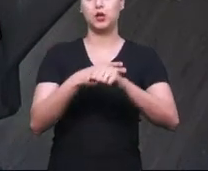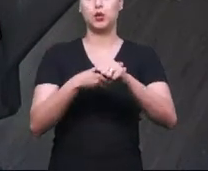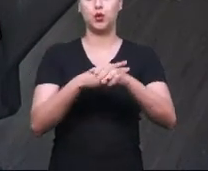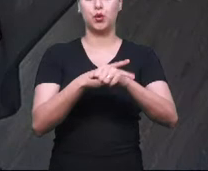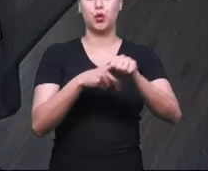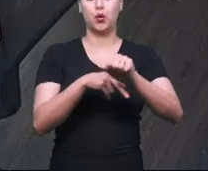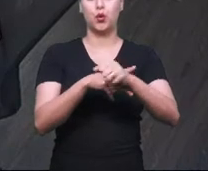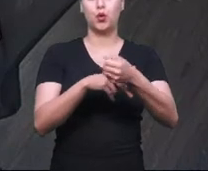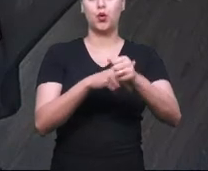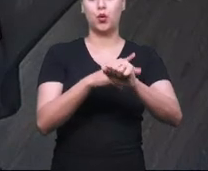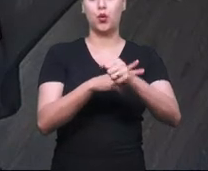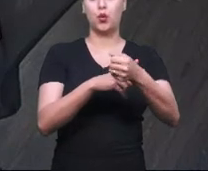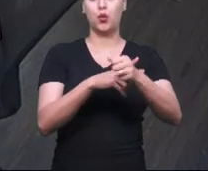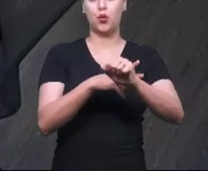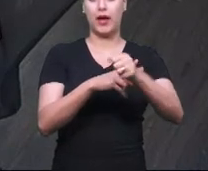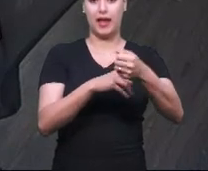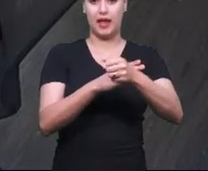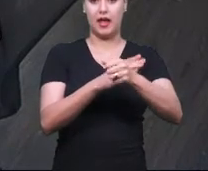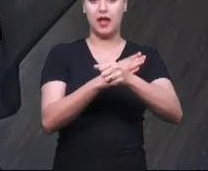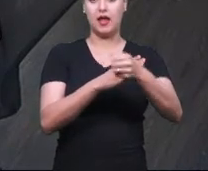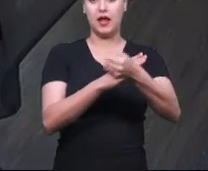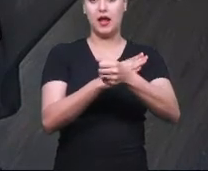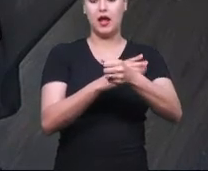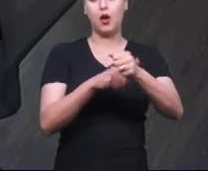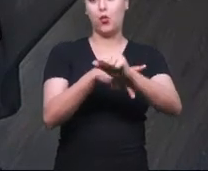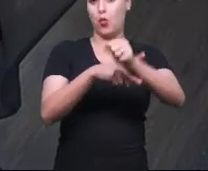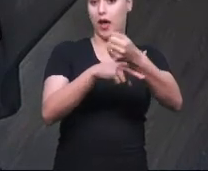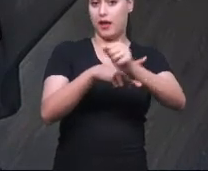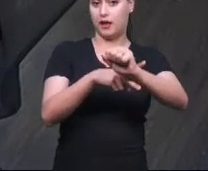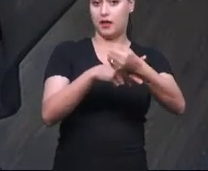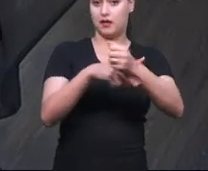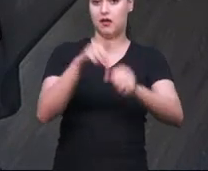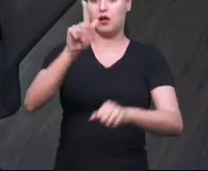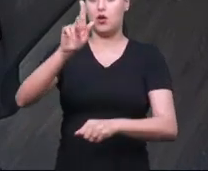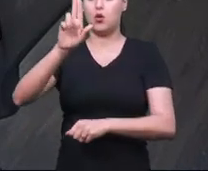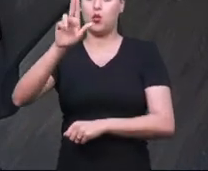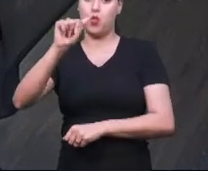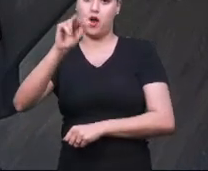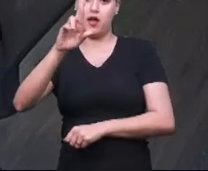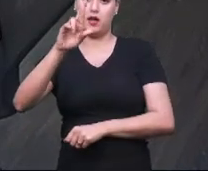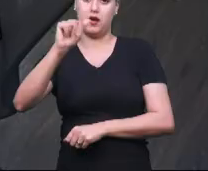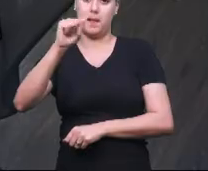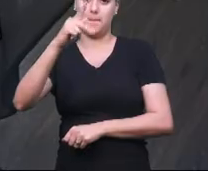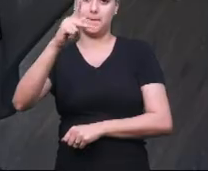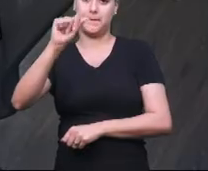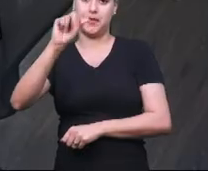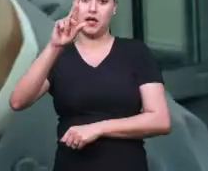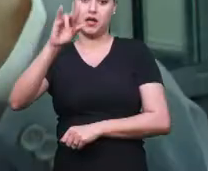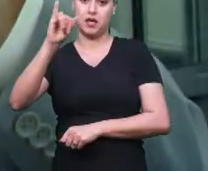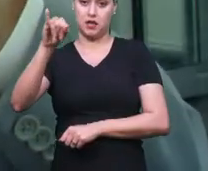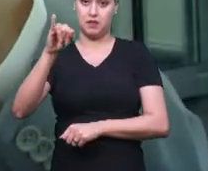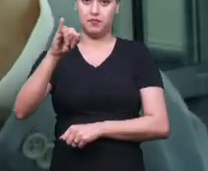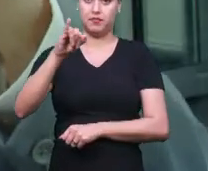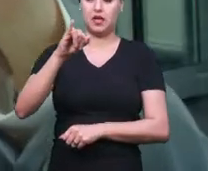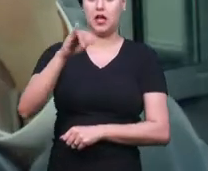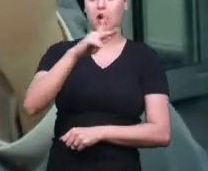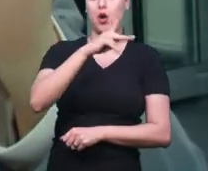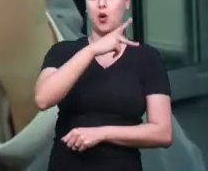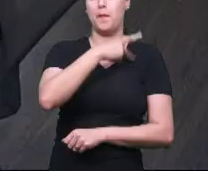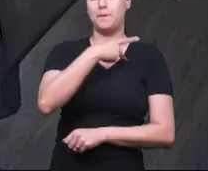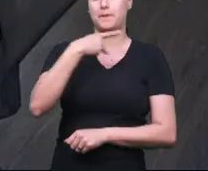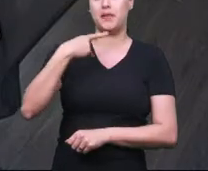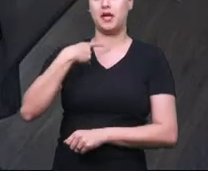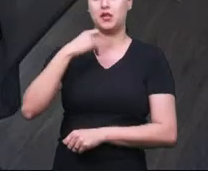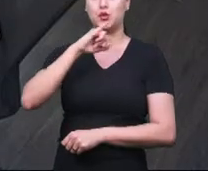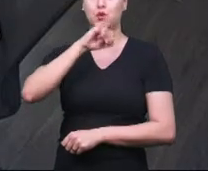Quem era pastor lá era o pastor Jairo, me colocou no carro e fui com o pastor Jairo a um trabalho que ele estava